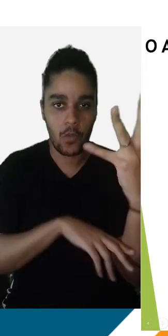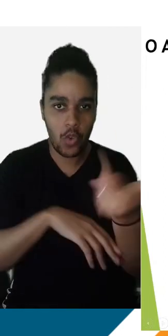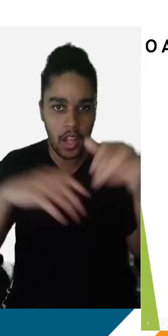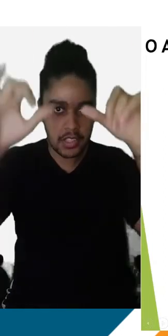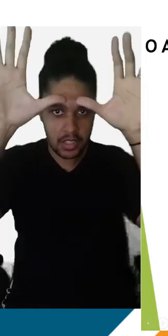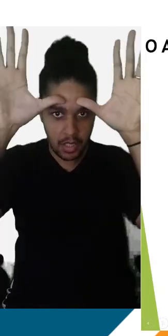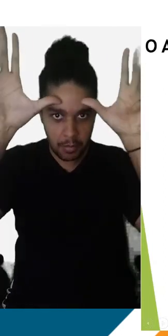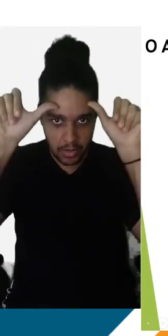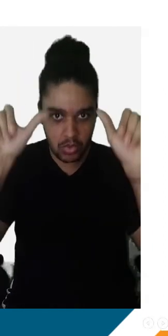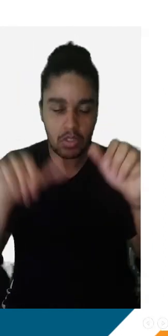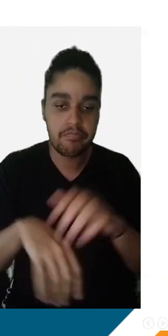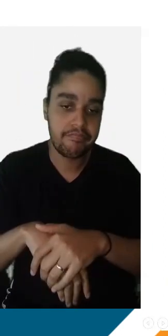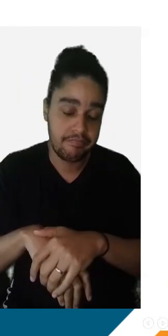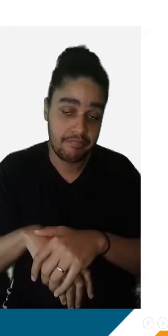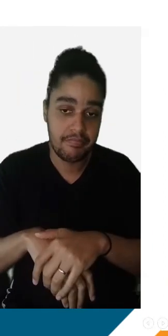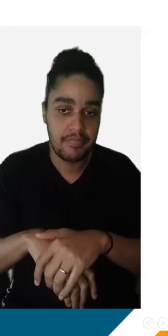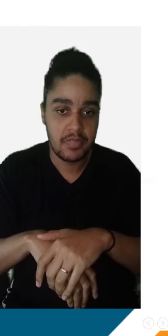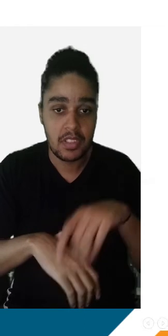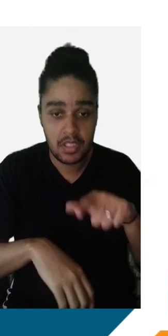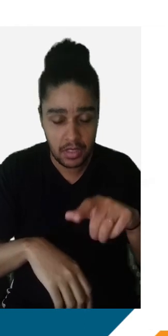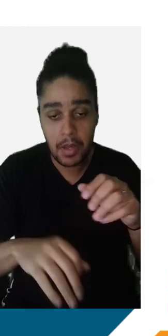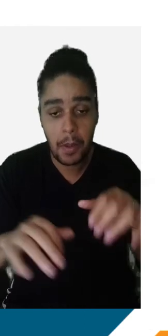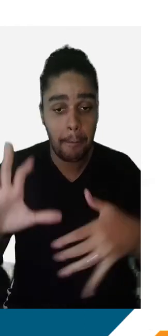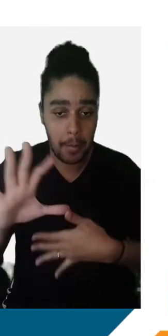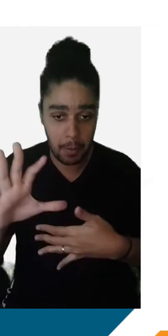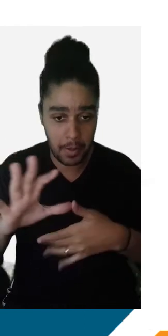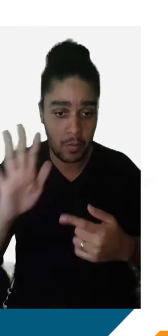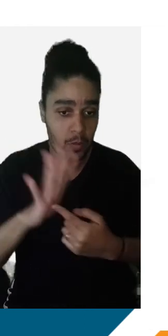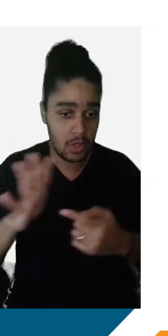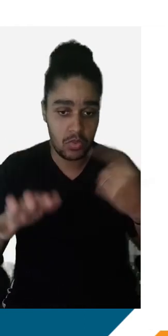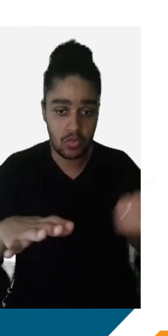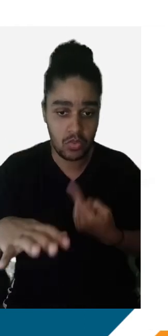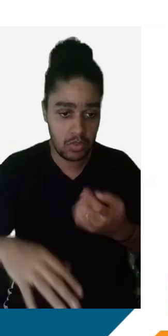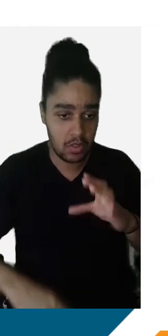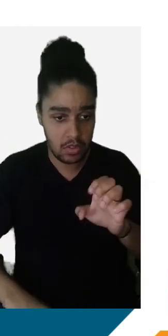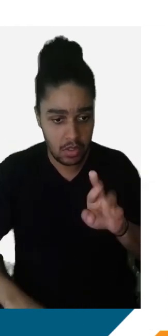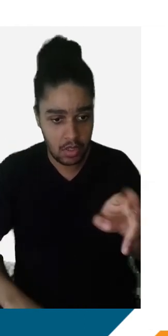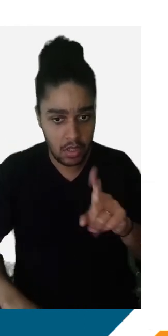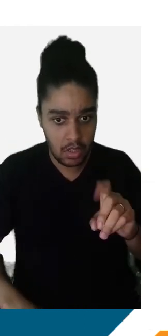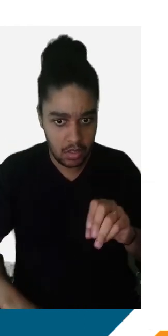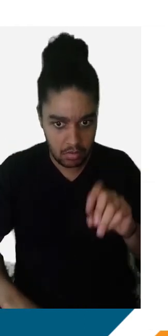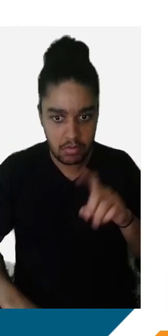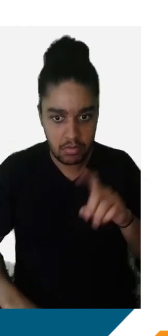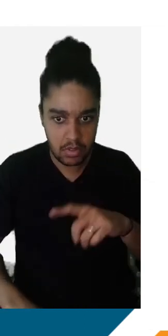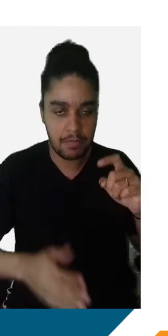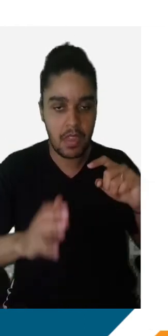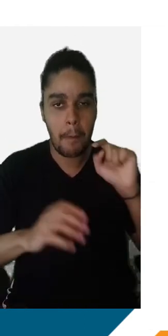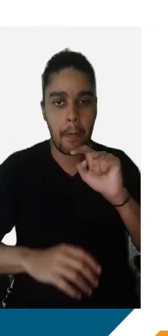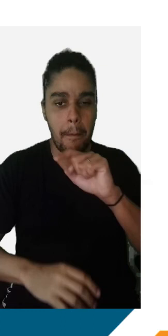floresta amazônica, beleza? Um mapa aí para mostrar para a gente mais ou menos ali o cerrado, né, tracejado,